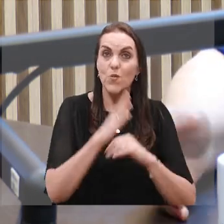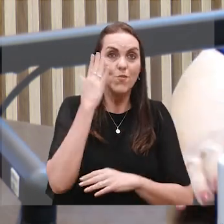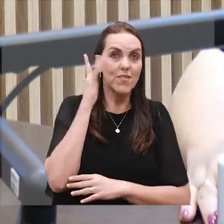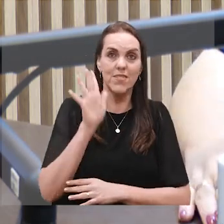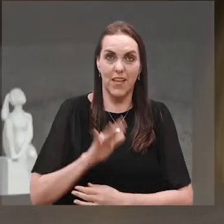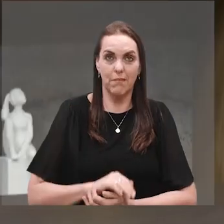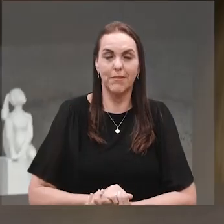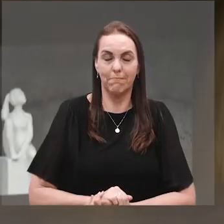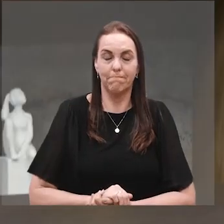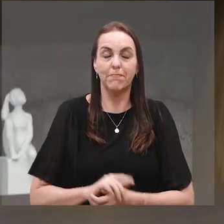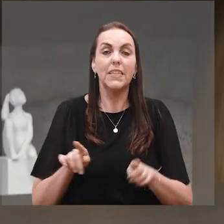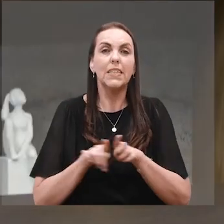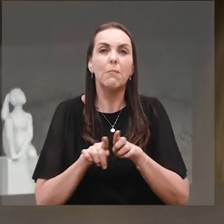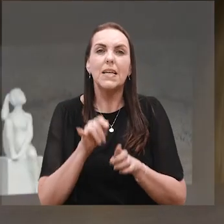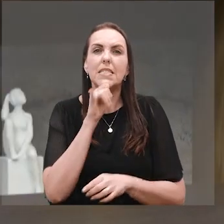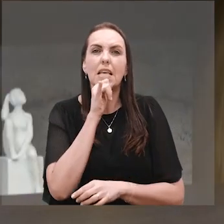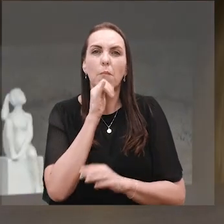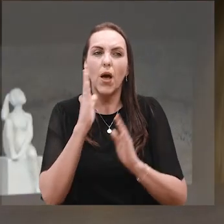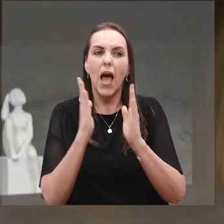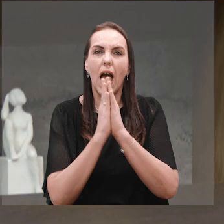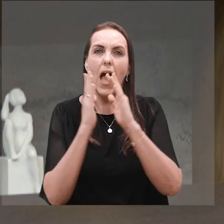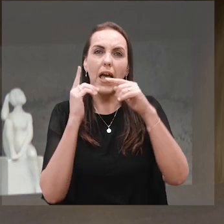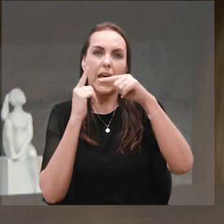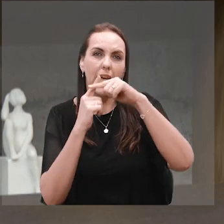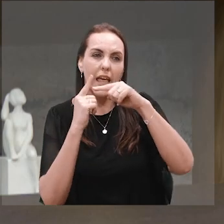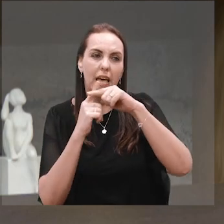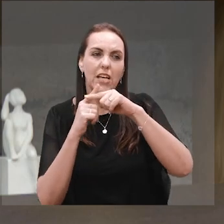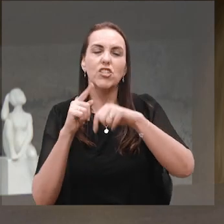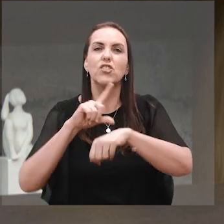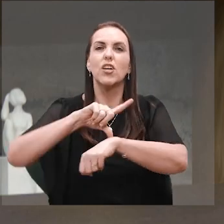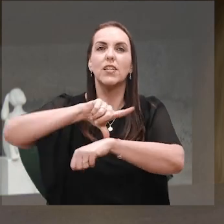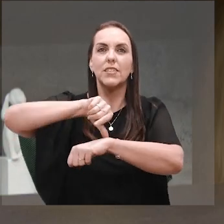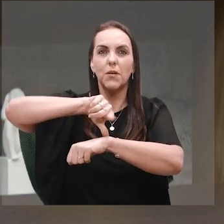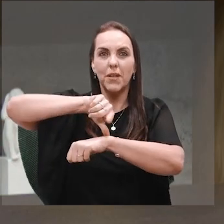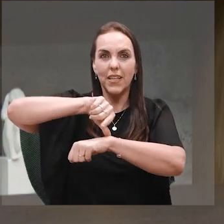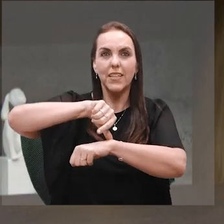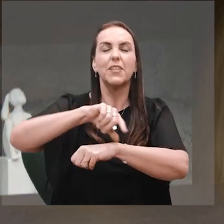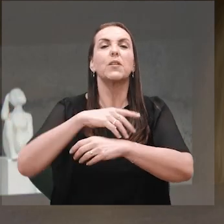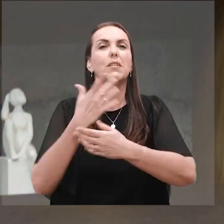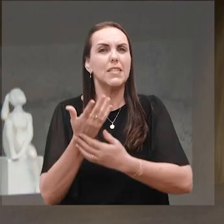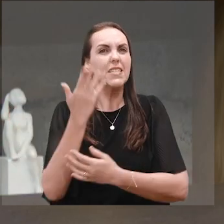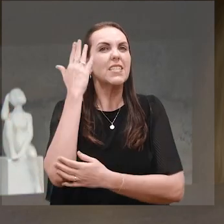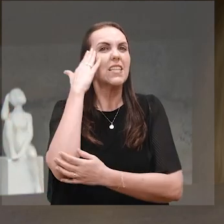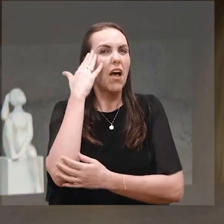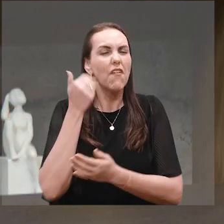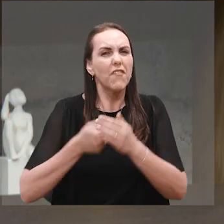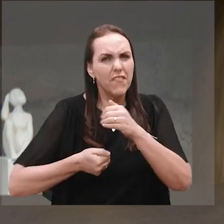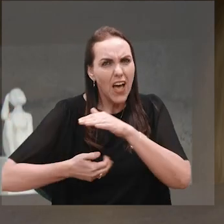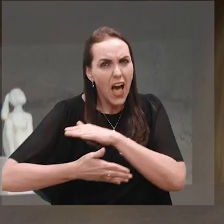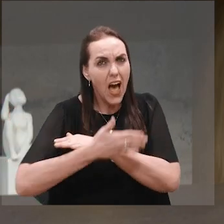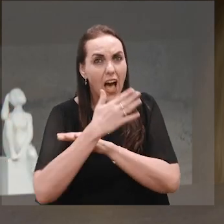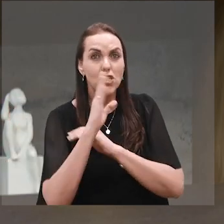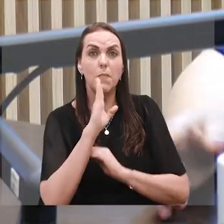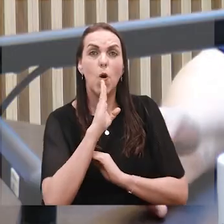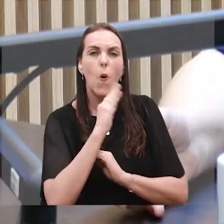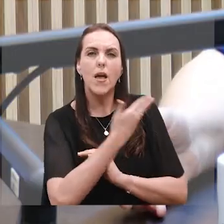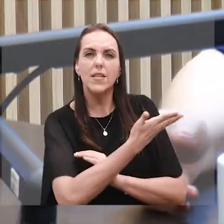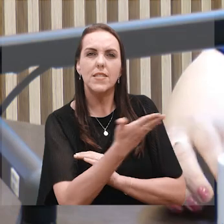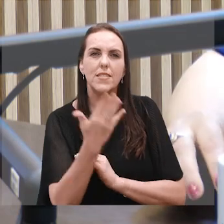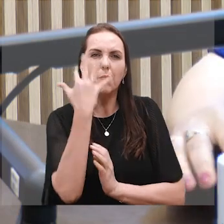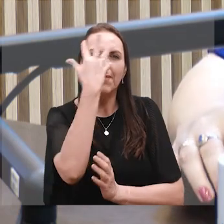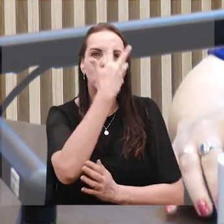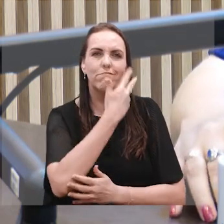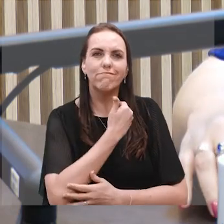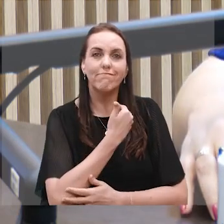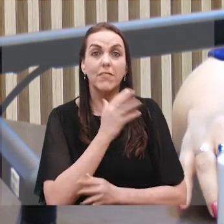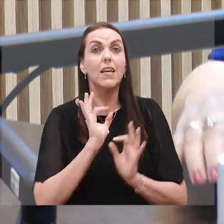conhecer. Até ir, por exemplo, numa igreja de São Pellegrino, quer dizer, tem gente que viaja de longe para conhecer. Para conhecer uma...